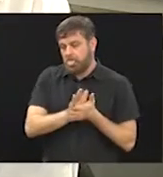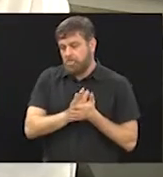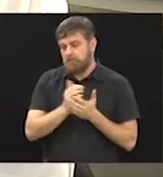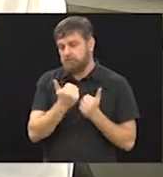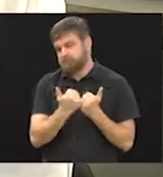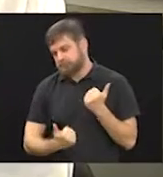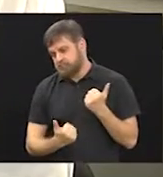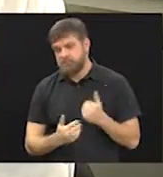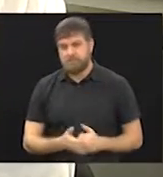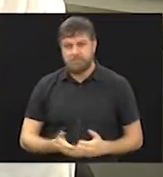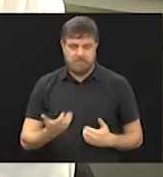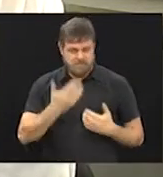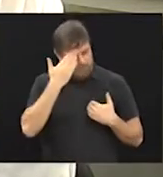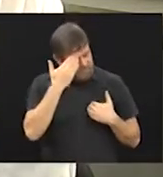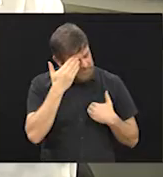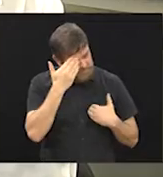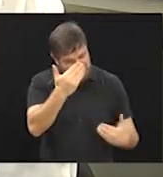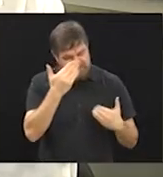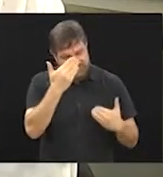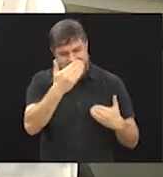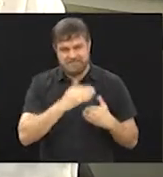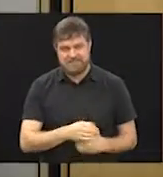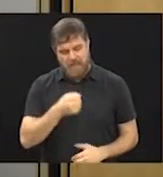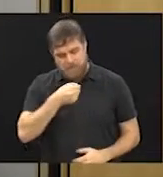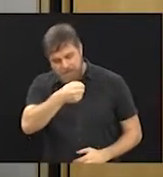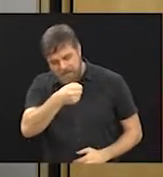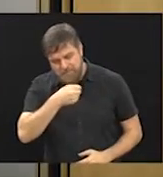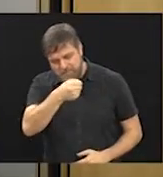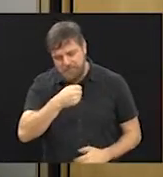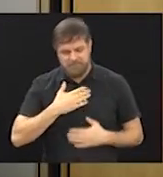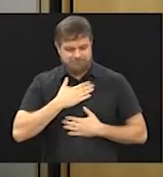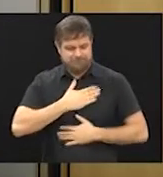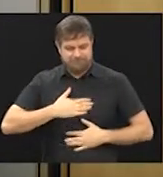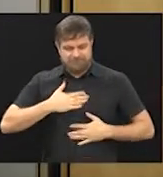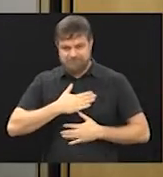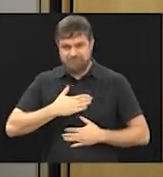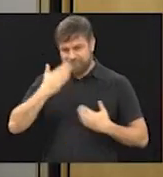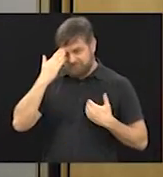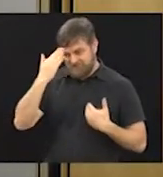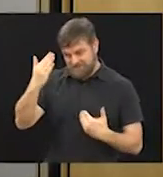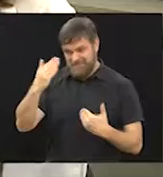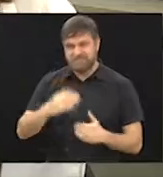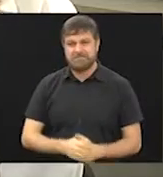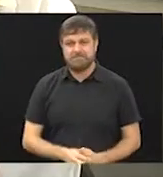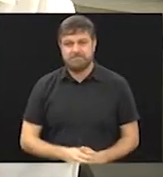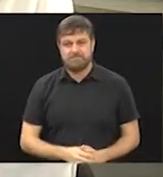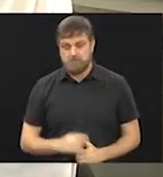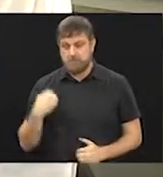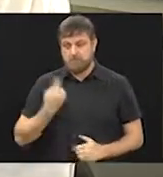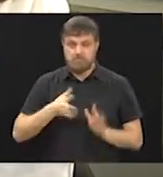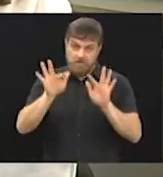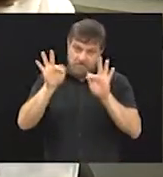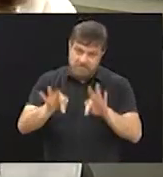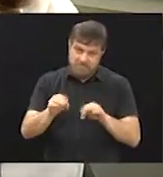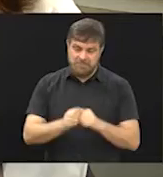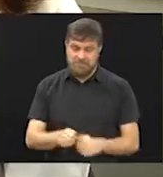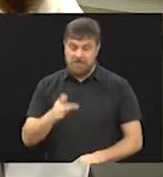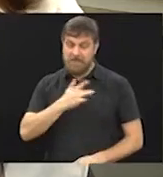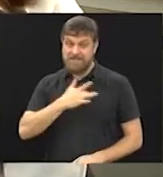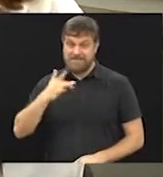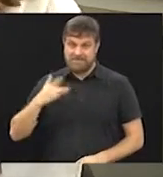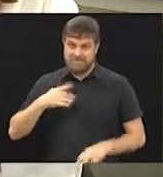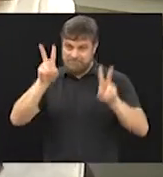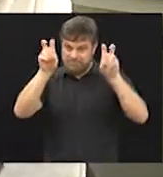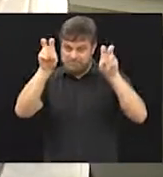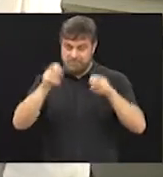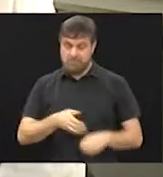Queremos agradecer. Muito obrigada por receber a gente Tá aqui. joia. Muito obrigada. Obrigado, agradeço a vocês. Nós encerramos por aqui mais um Momento Saúde,